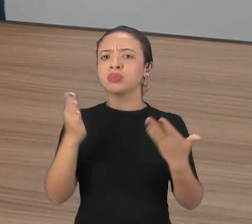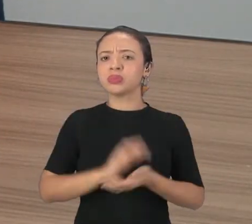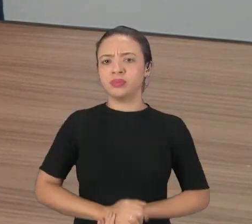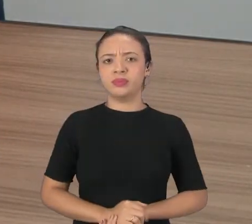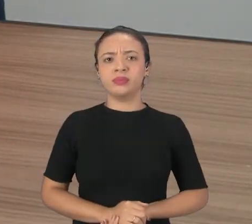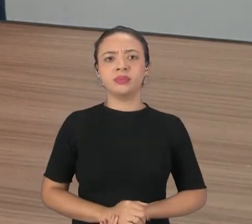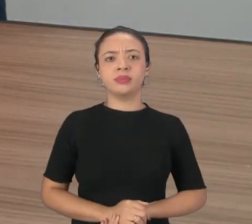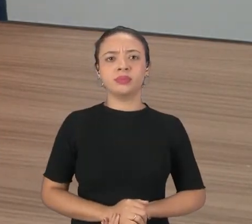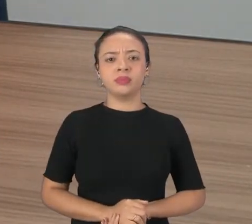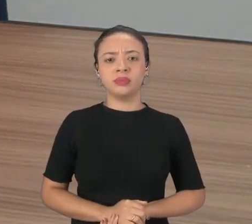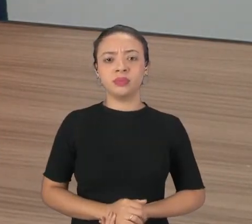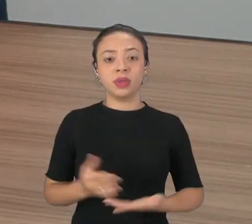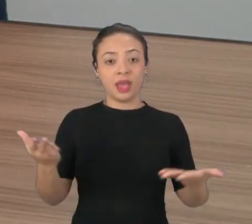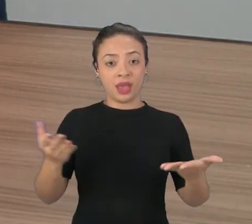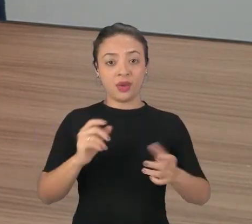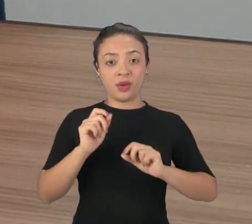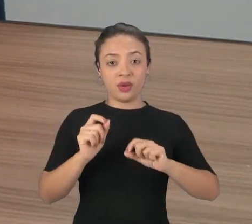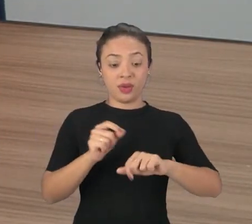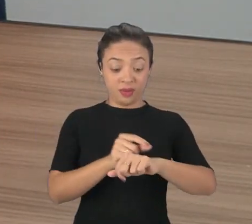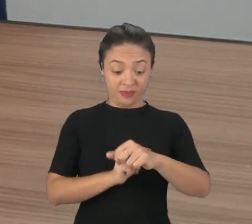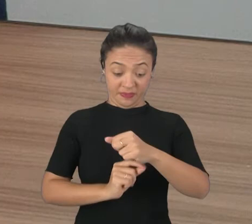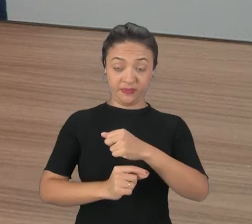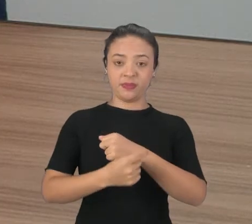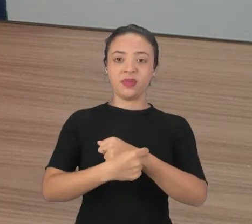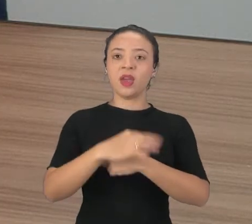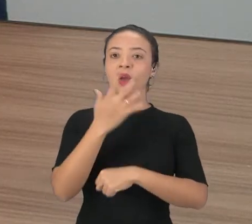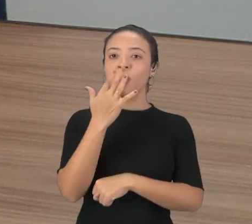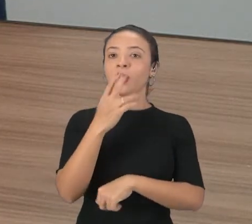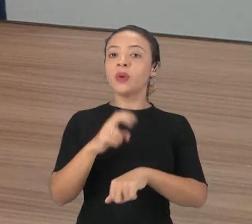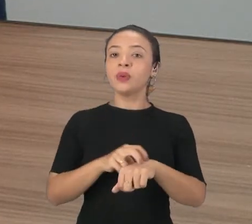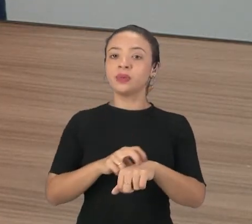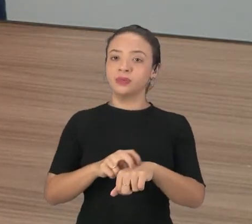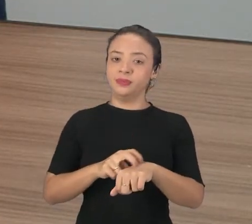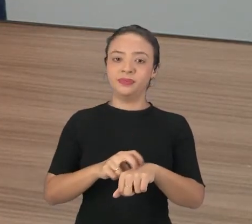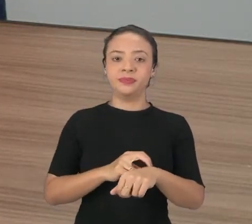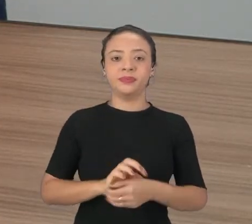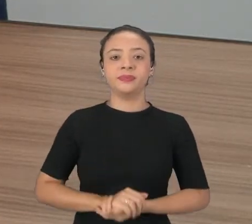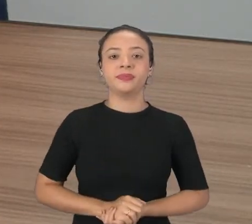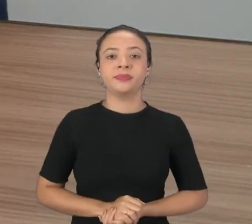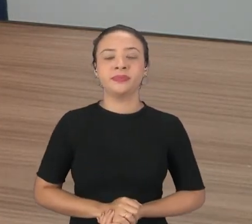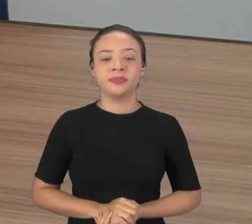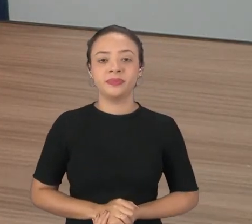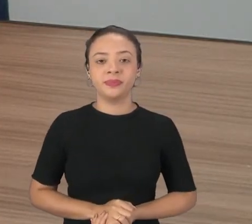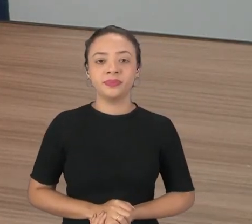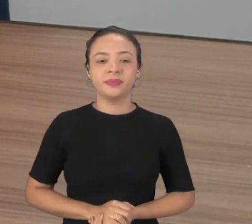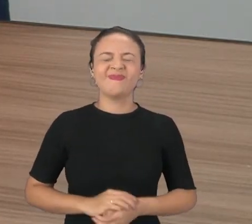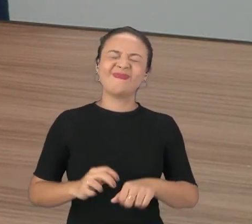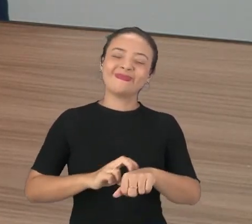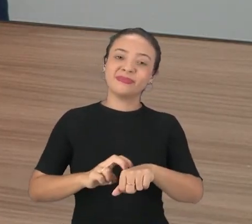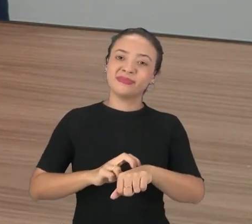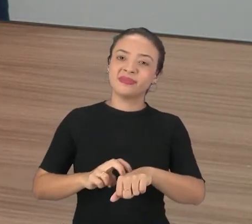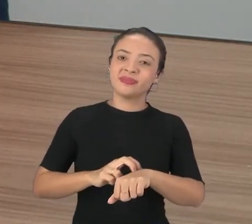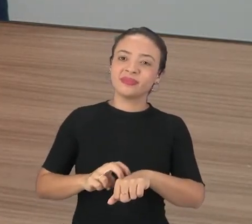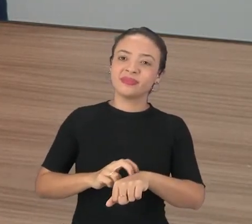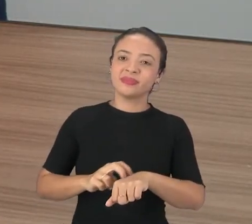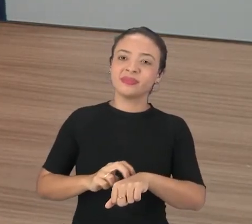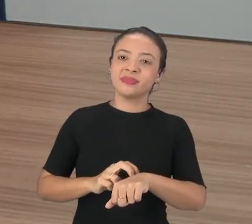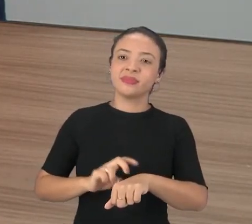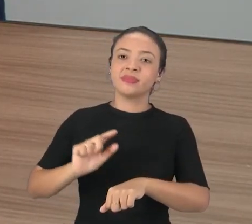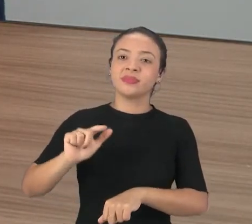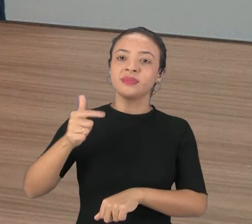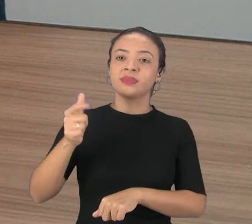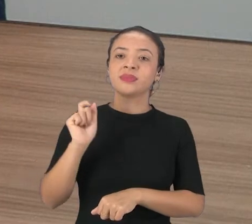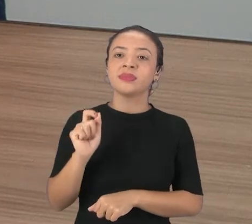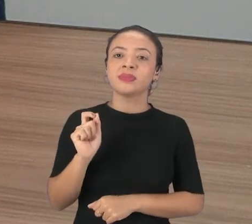será agora deve vir a pulseira na cor verde isso mesmo Verde a